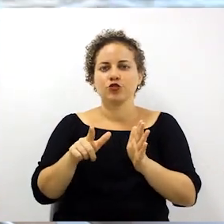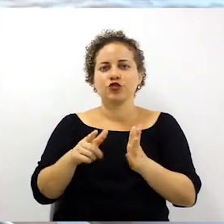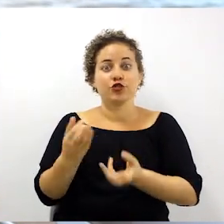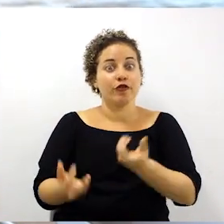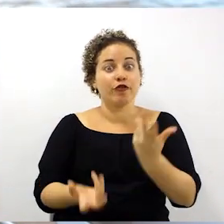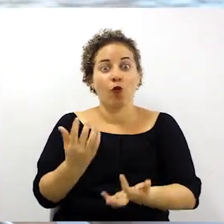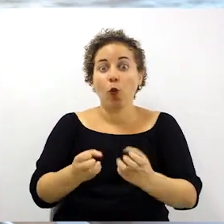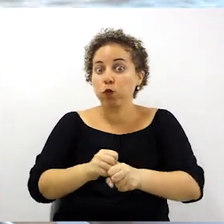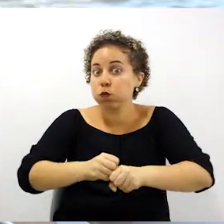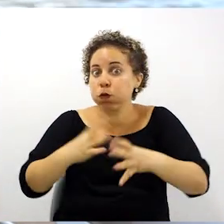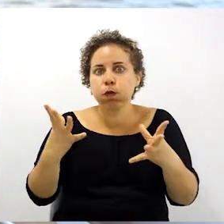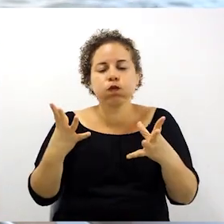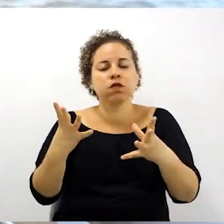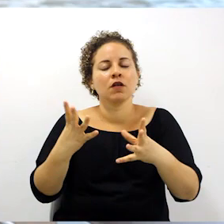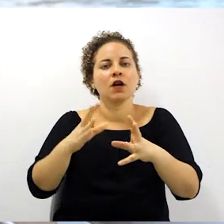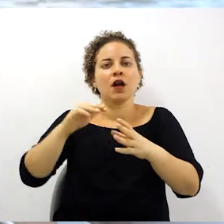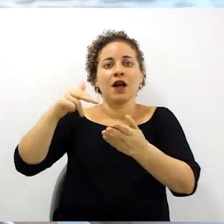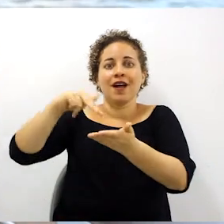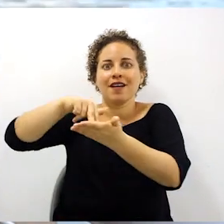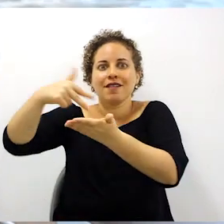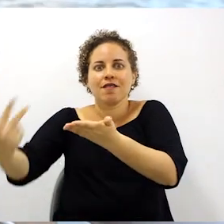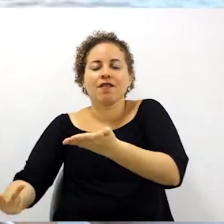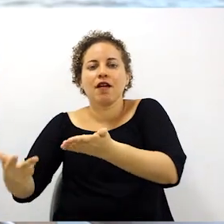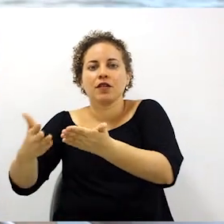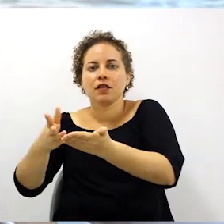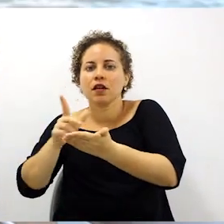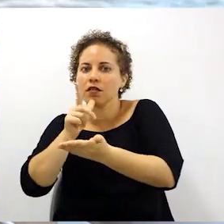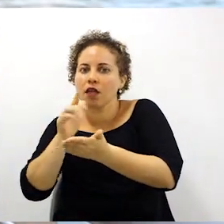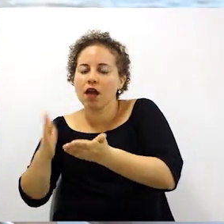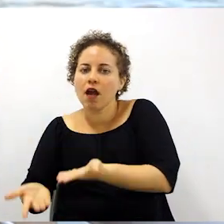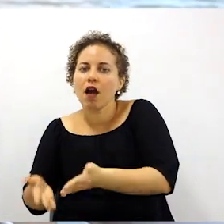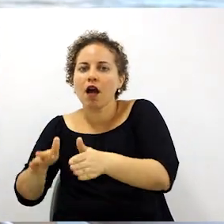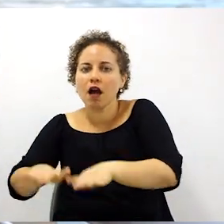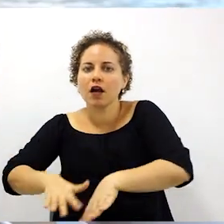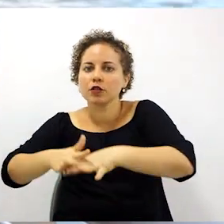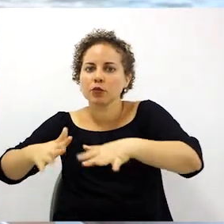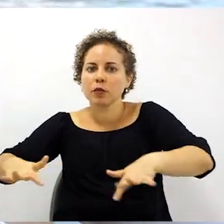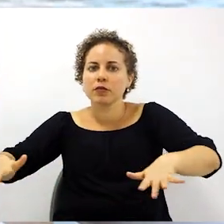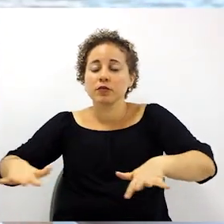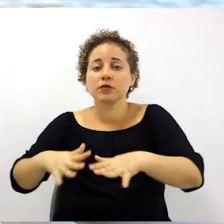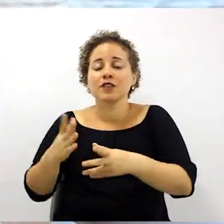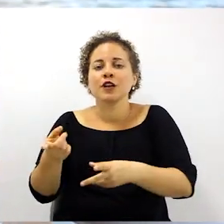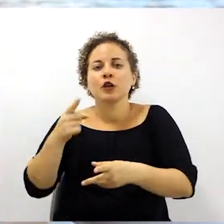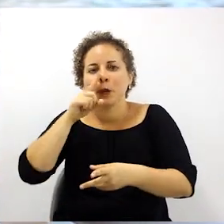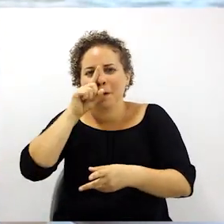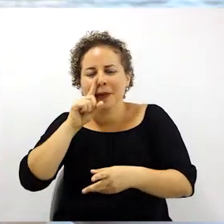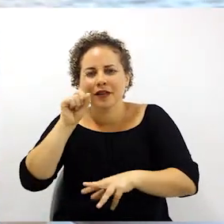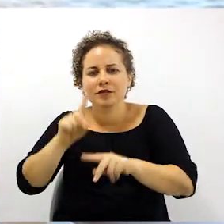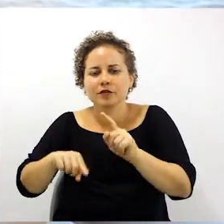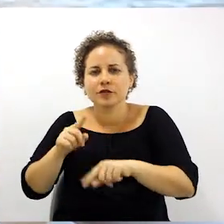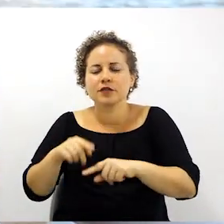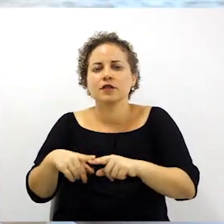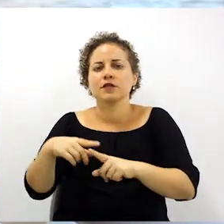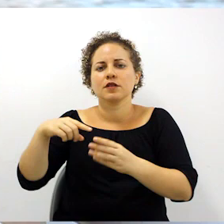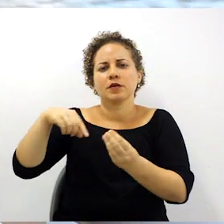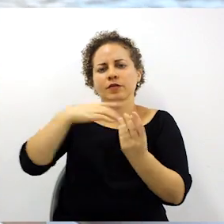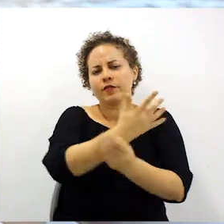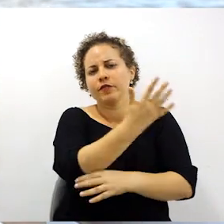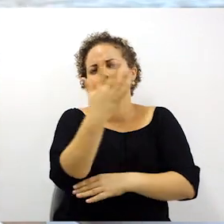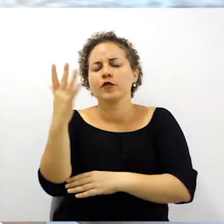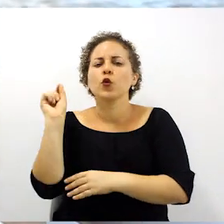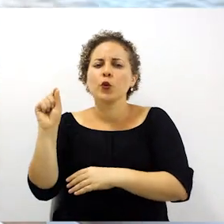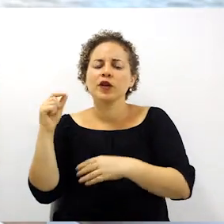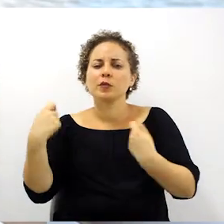incêndio, de explosão, de queda de homem ao mar, de vazamento de produtos perigosos, de poluição ambiental. Então, o que é que